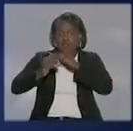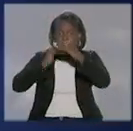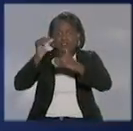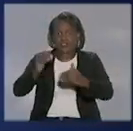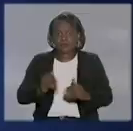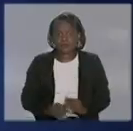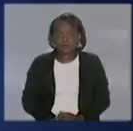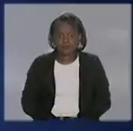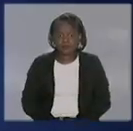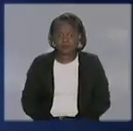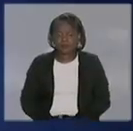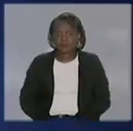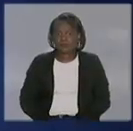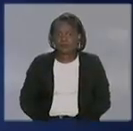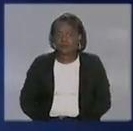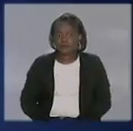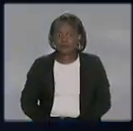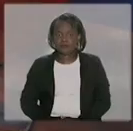desenvolver.